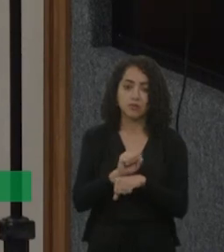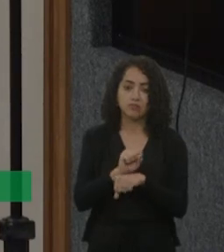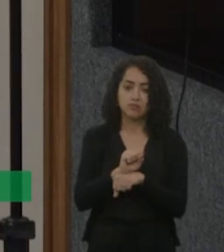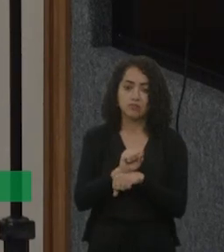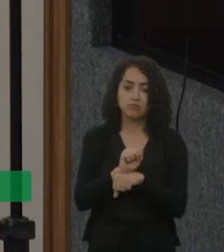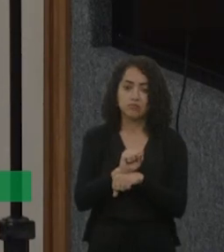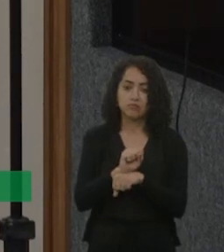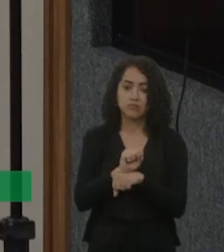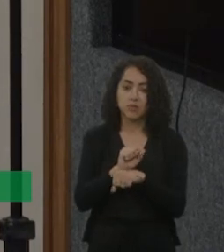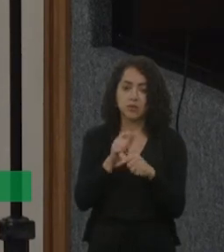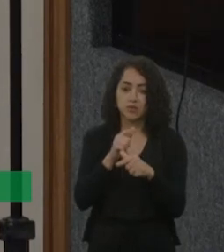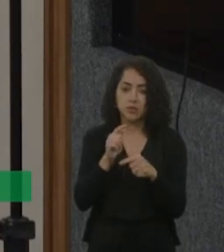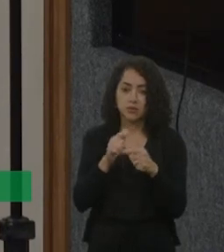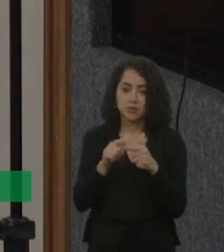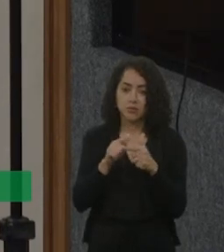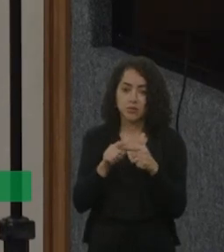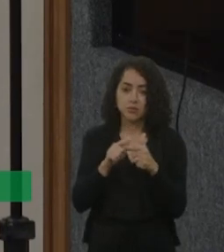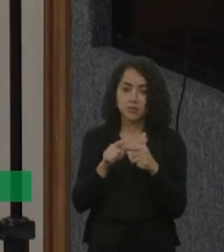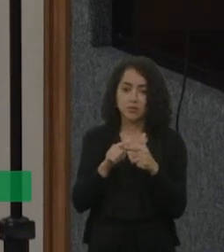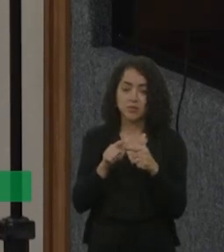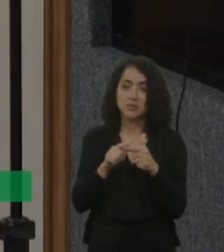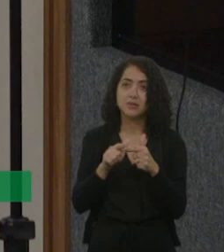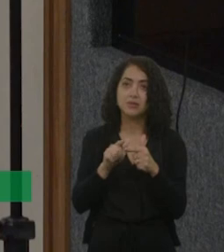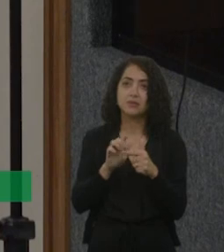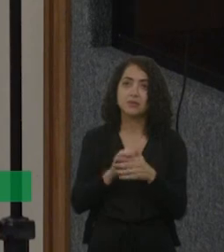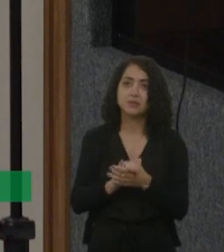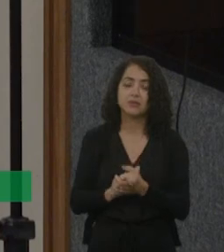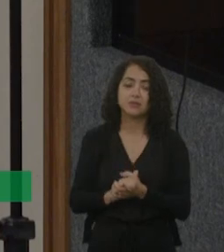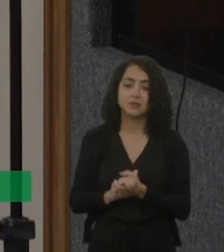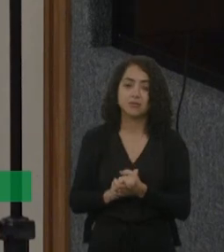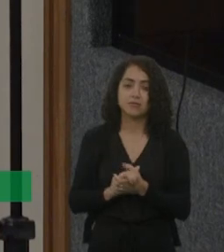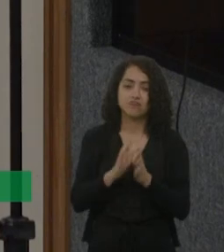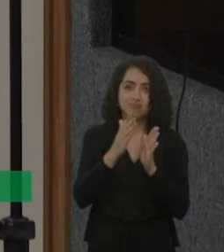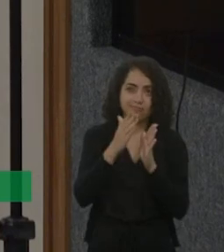Consegue ver para mim? O rapaz saiu, né? Não está passando.